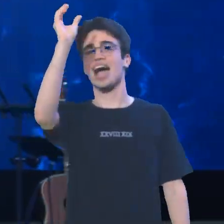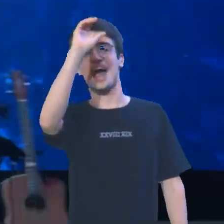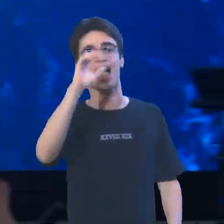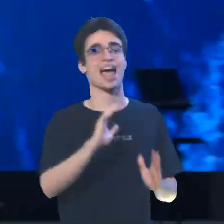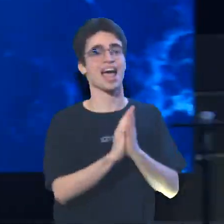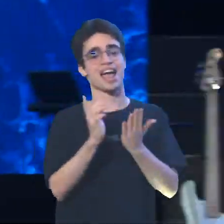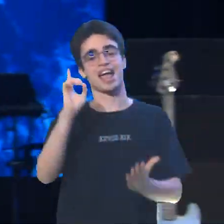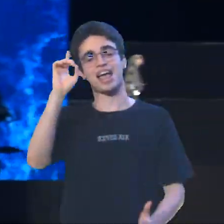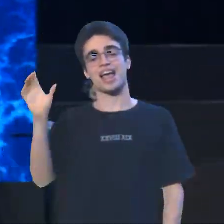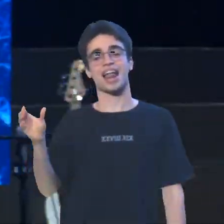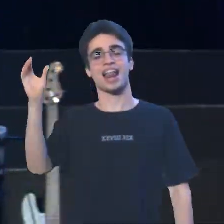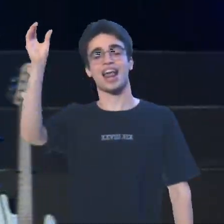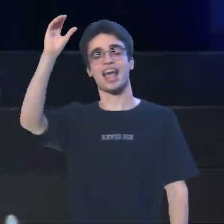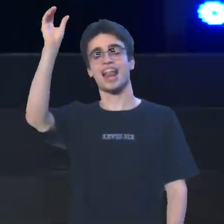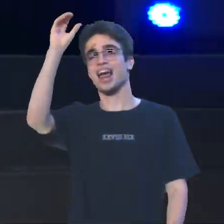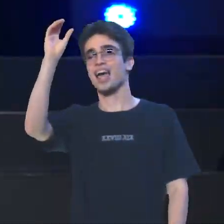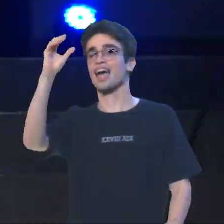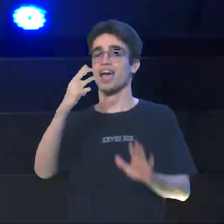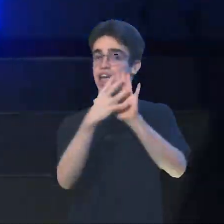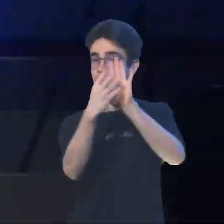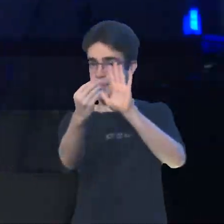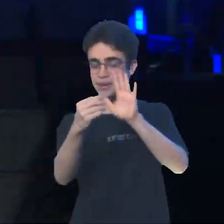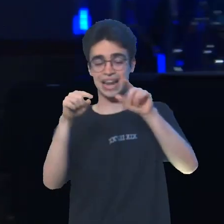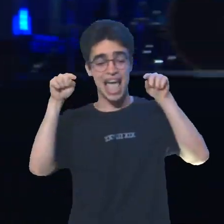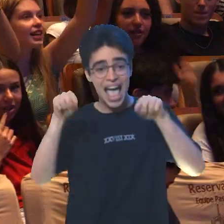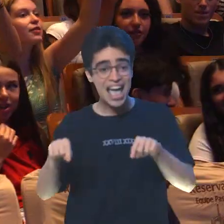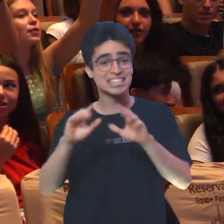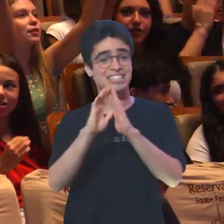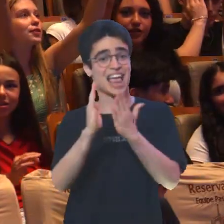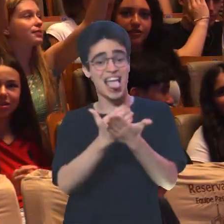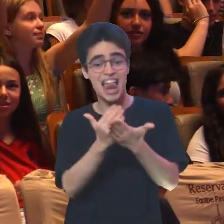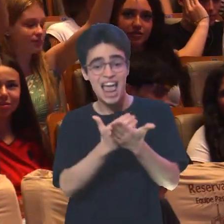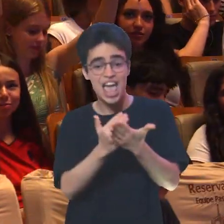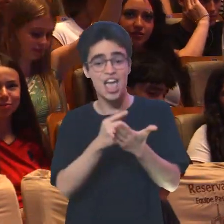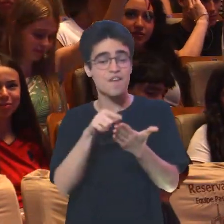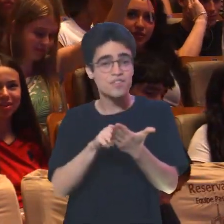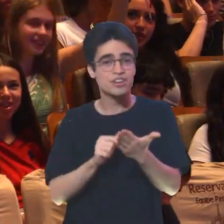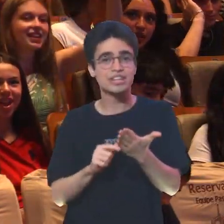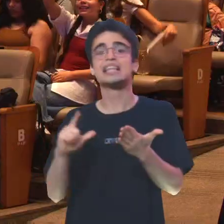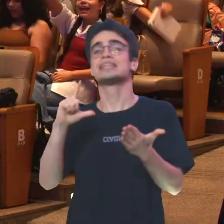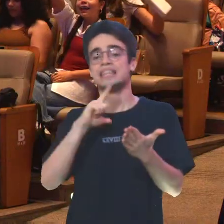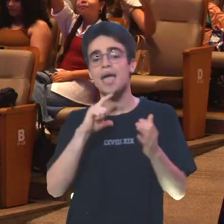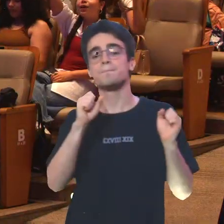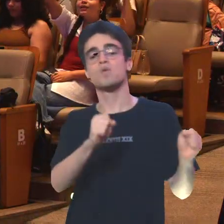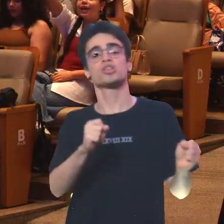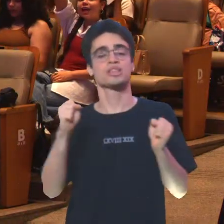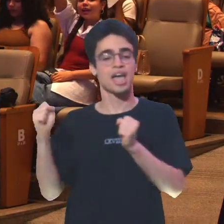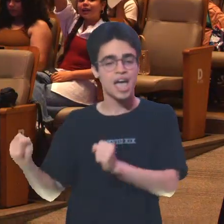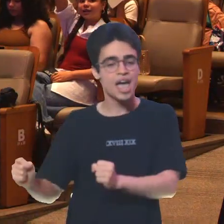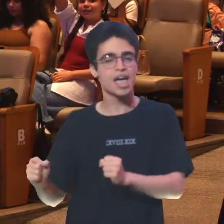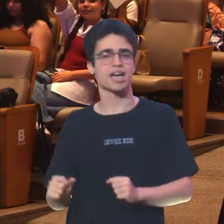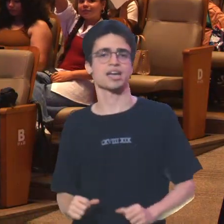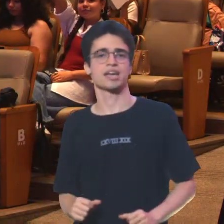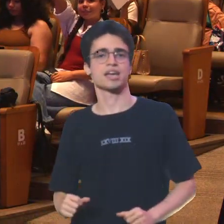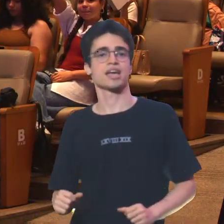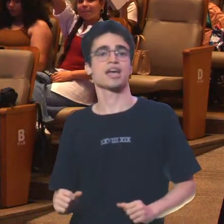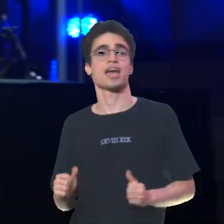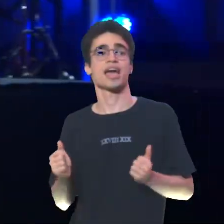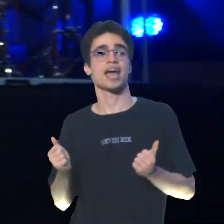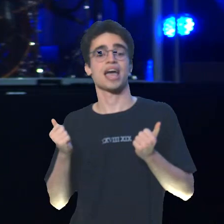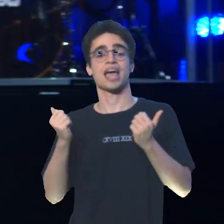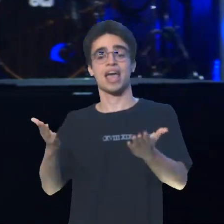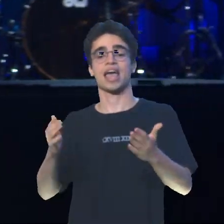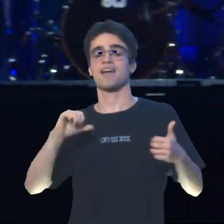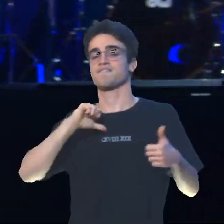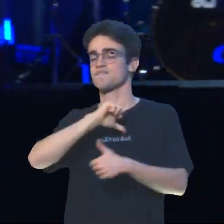Bíblia bem alto, sim, repete comigo. Esse livro tem poder para